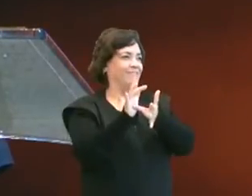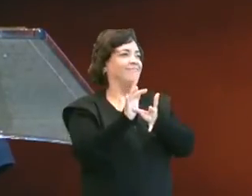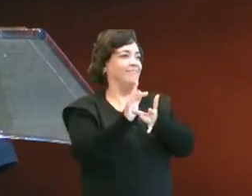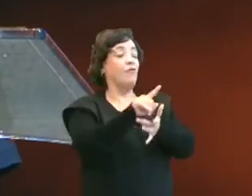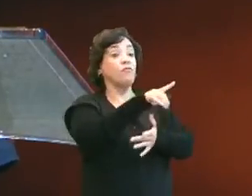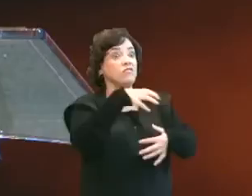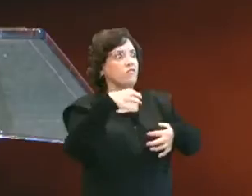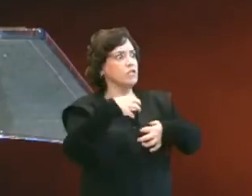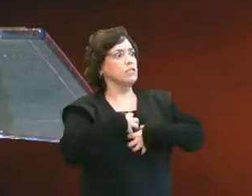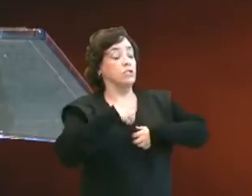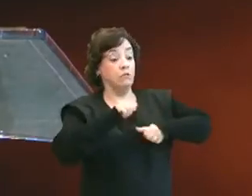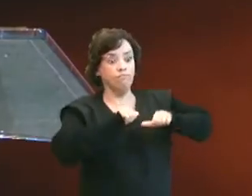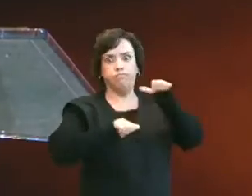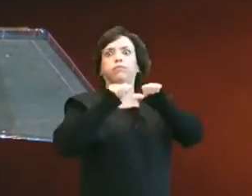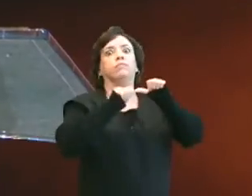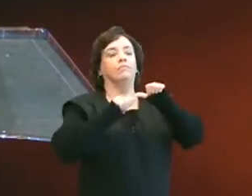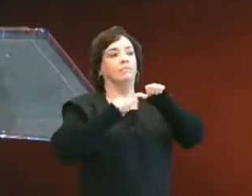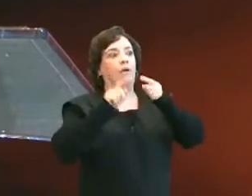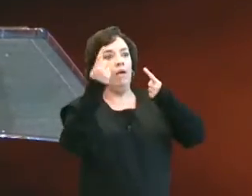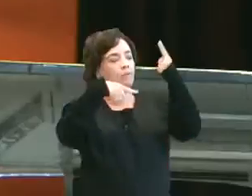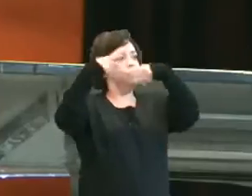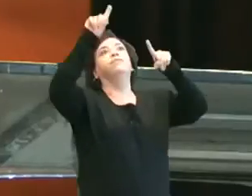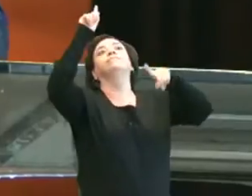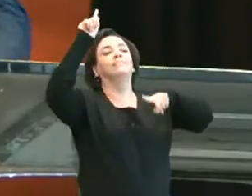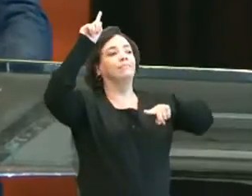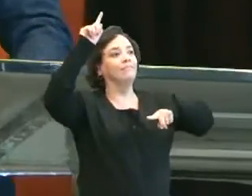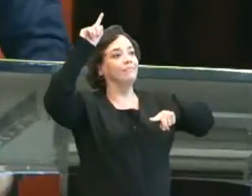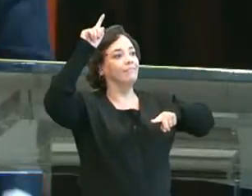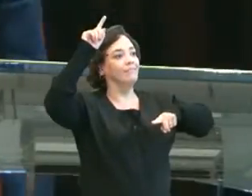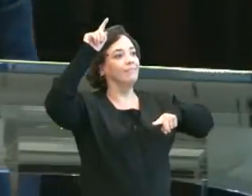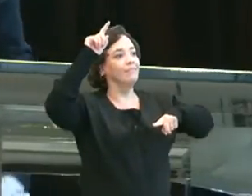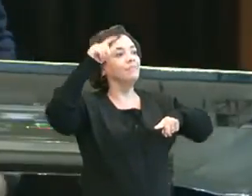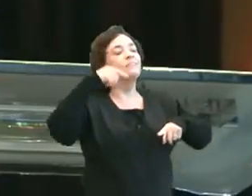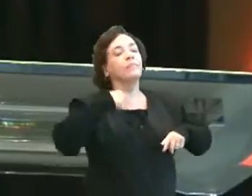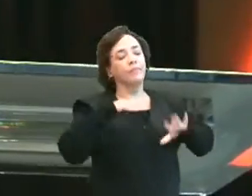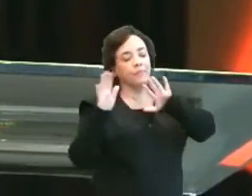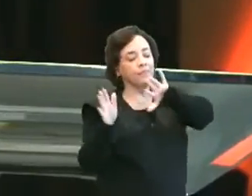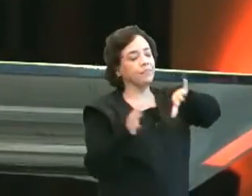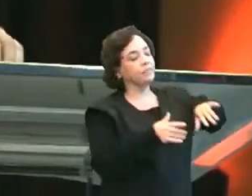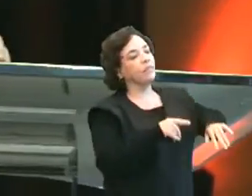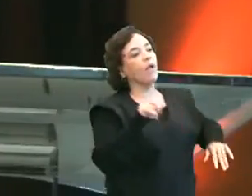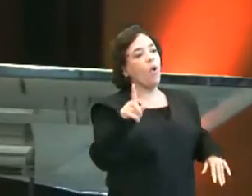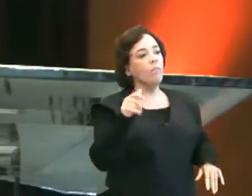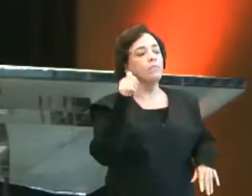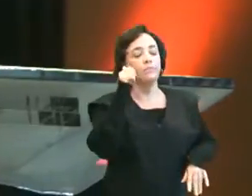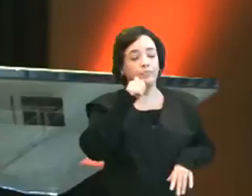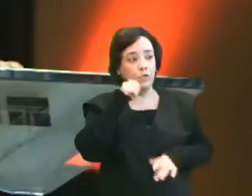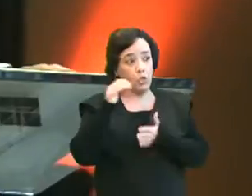Eu vi a história de uma jovem